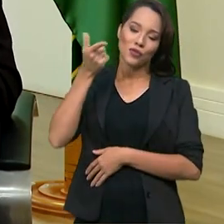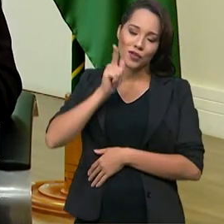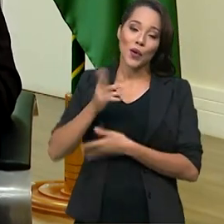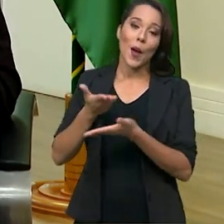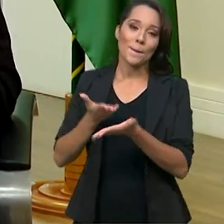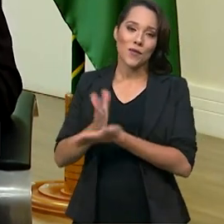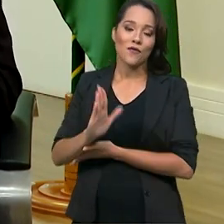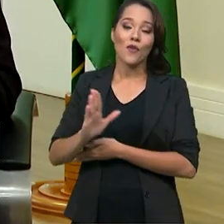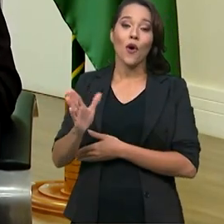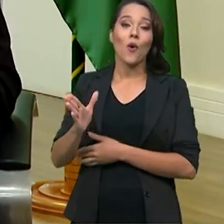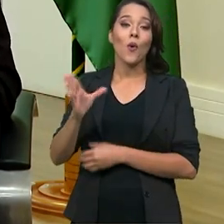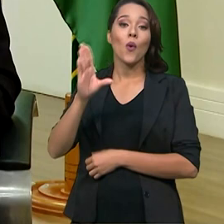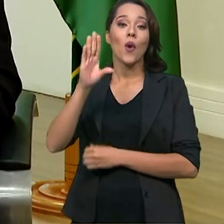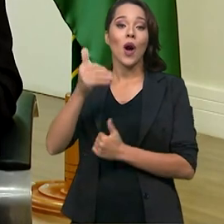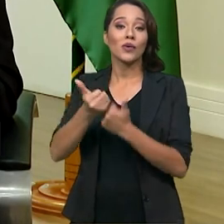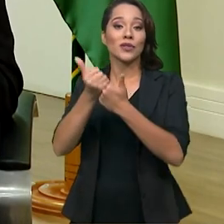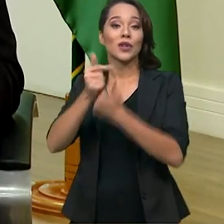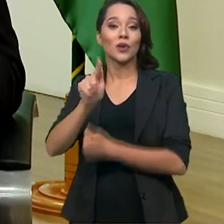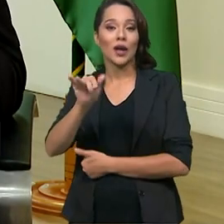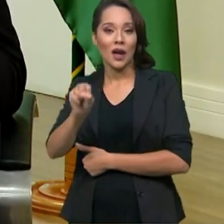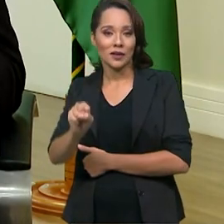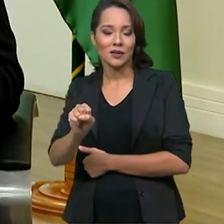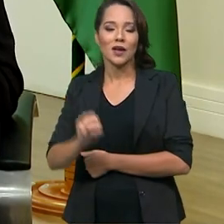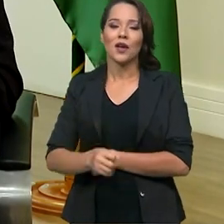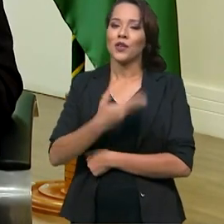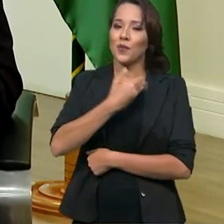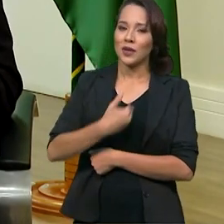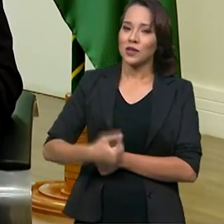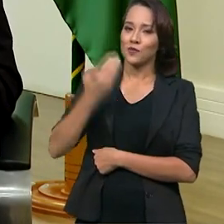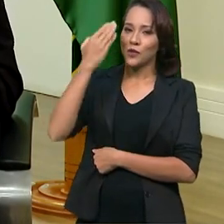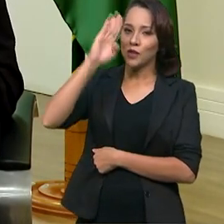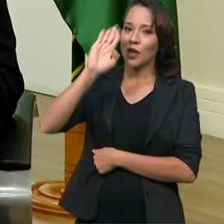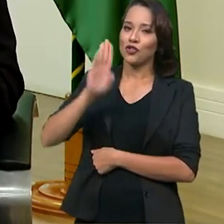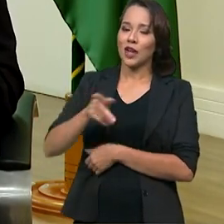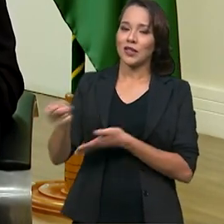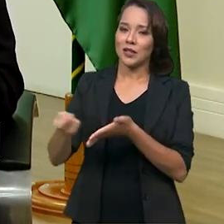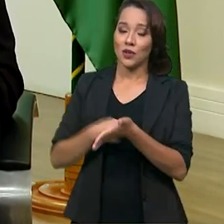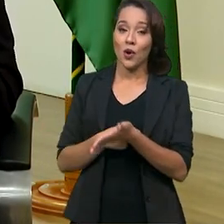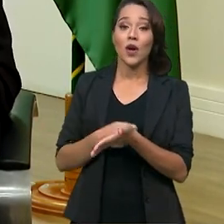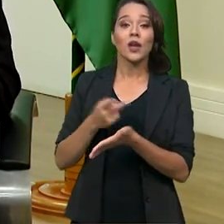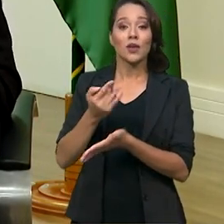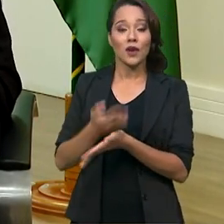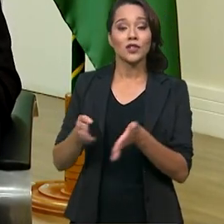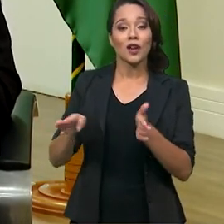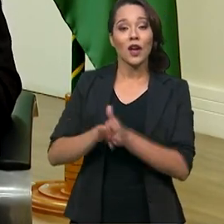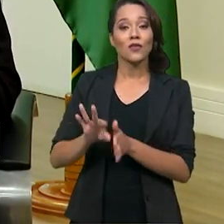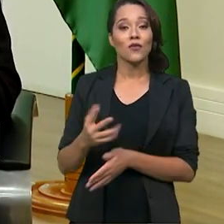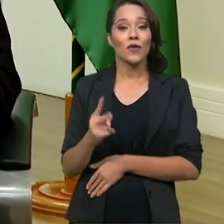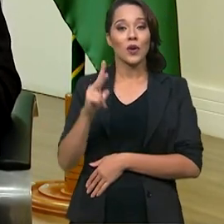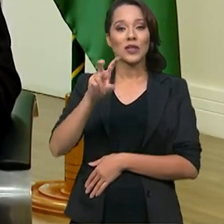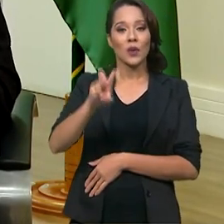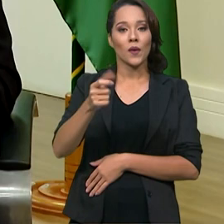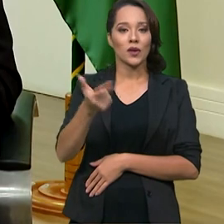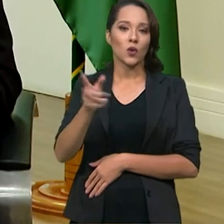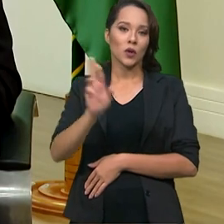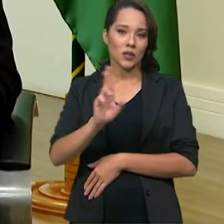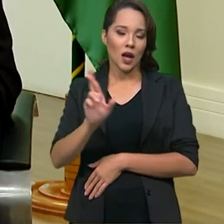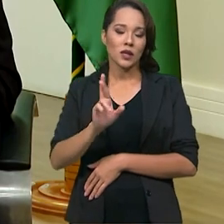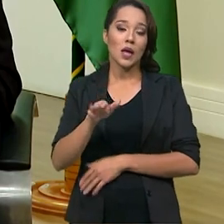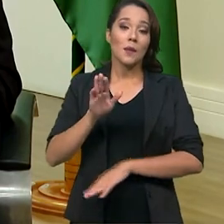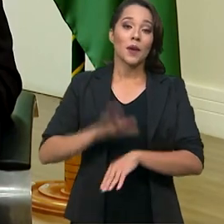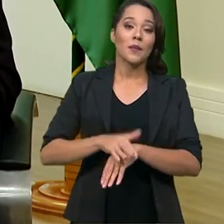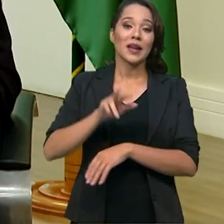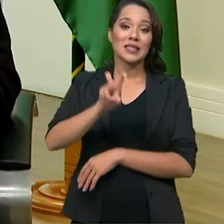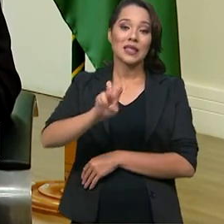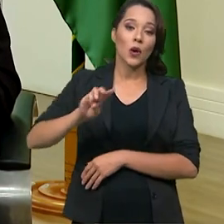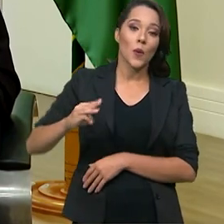aprovar o auxílio gás. E o presidente Bolsonaro já assinou essa medida, que chegará no valor de R$ 52,00 para mais de